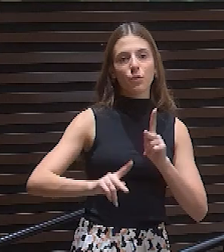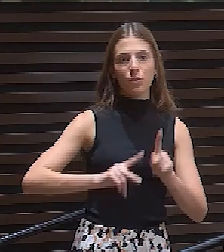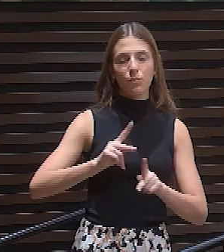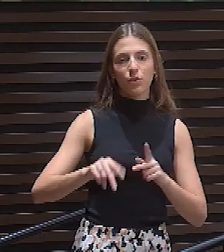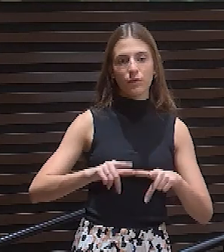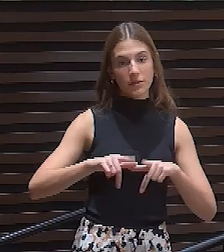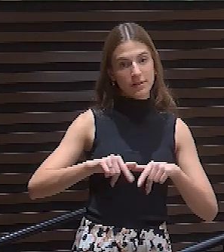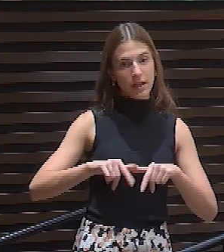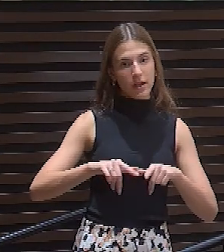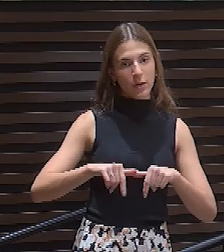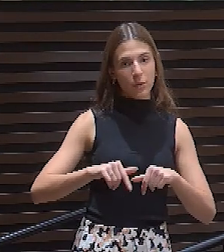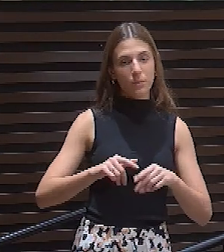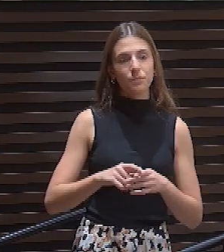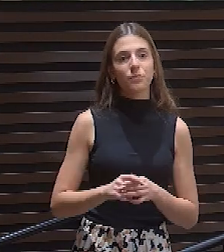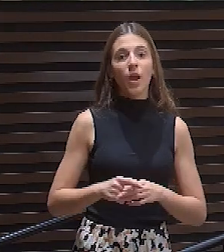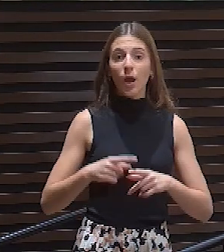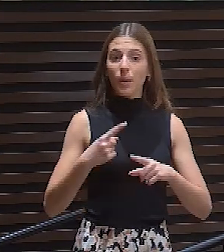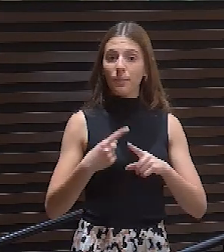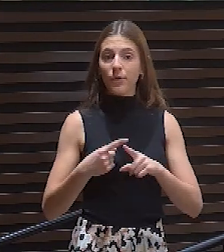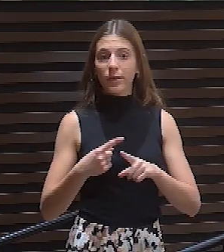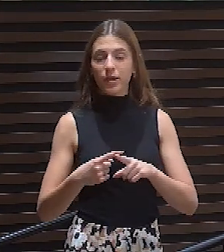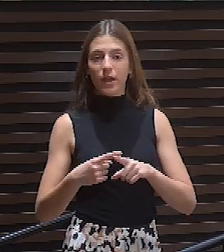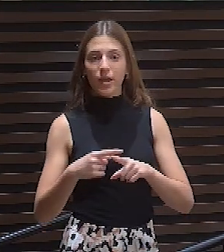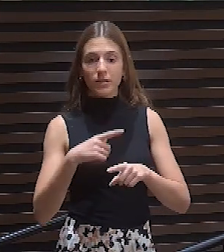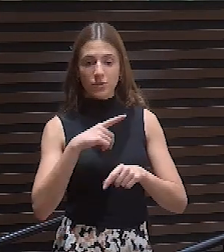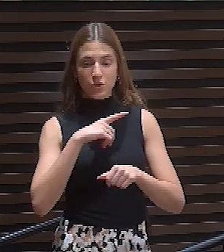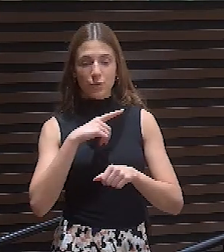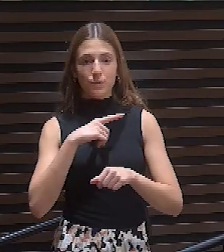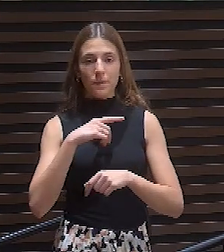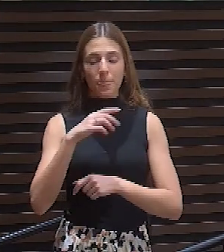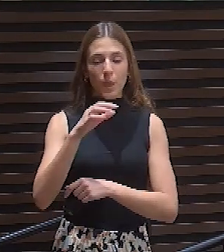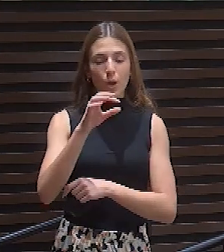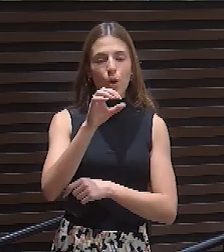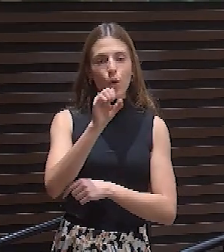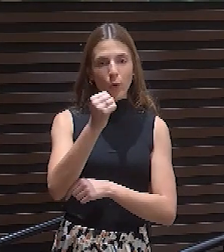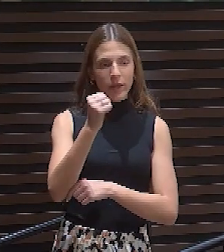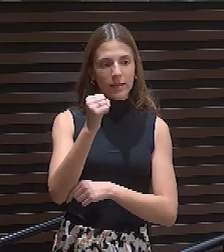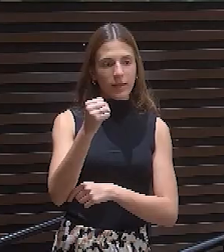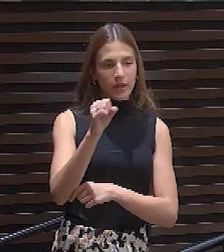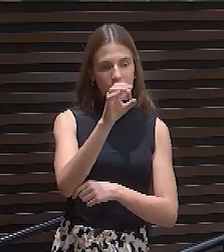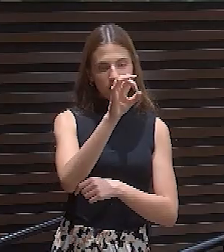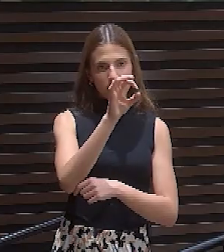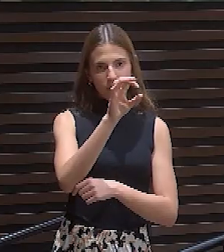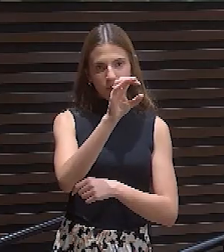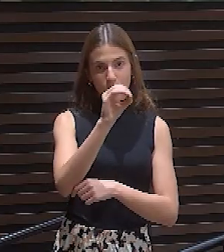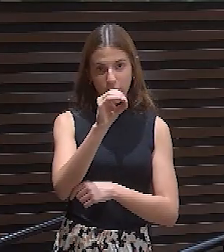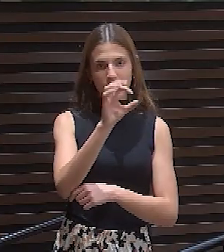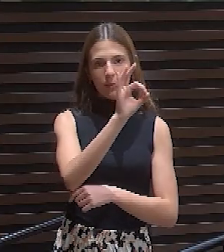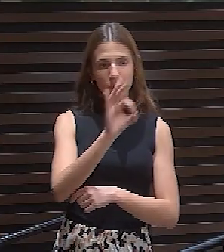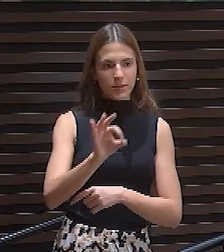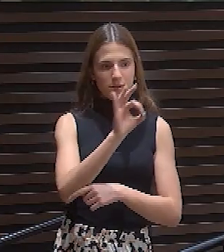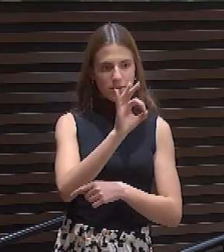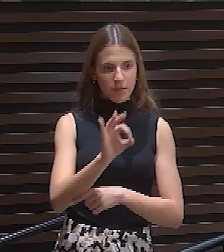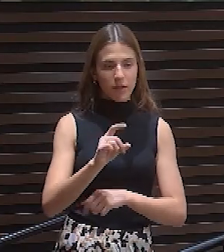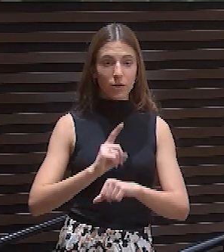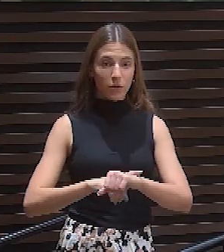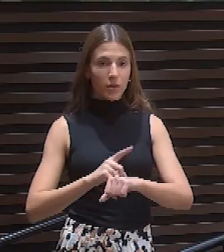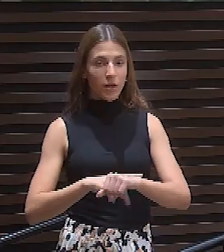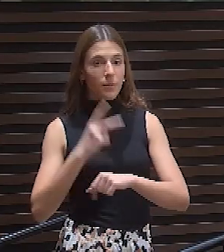Eles levaram 80% do tempo para andar